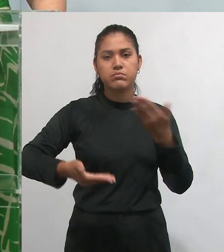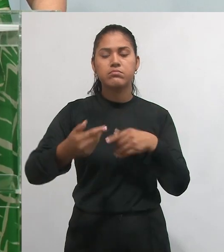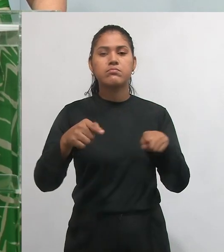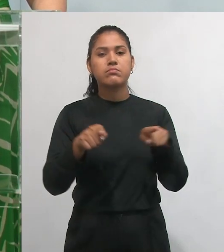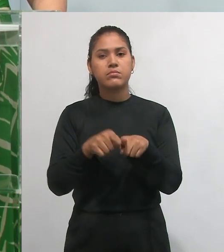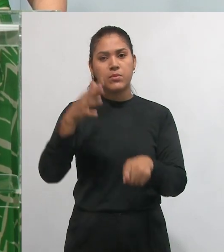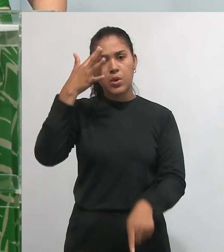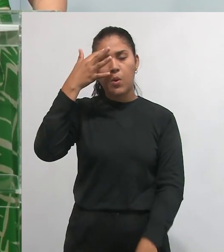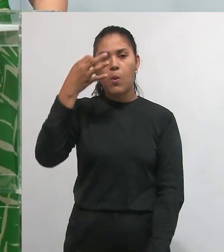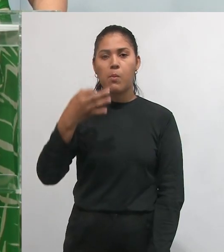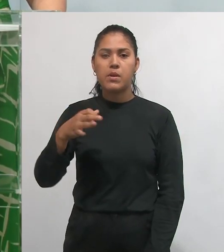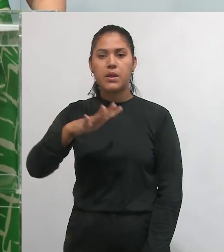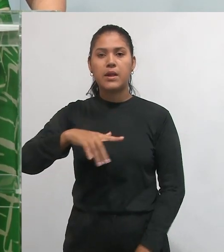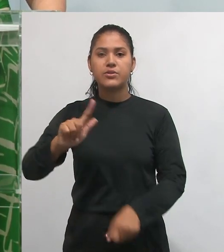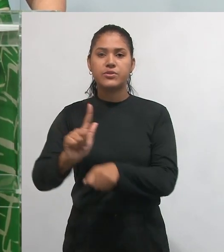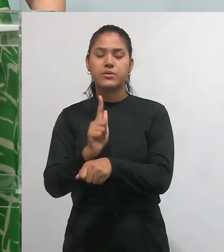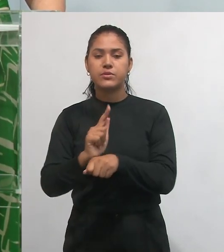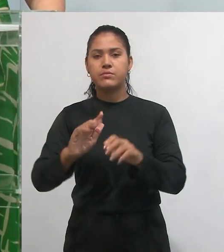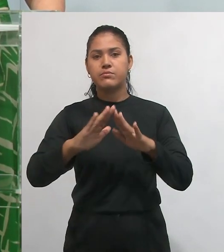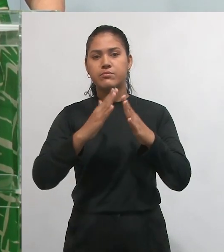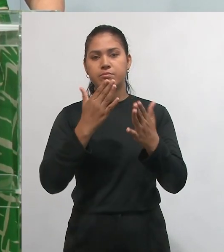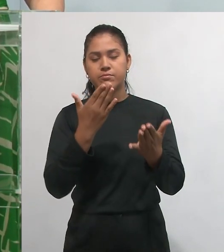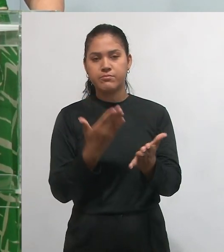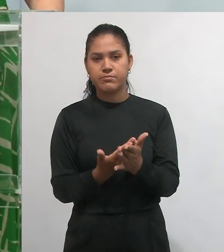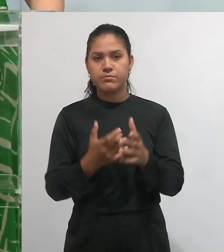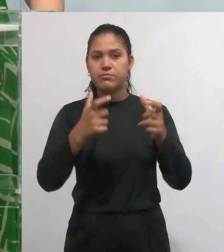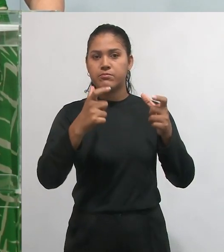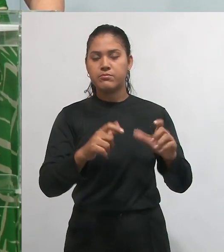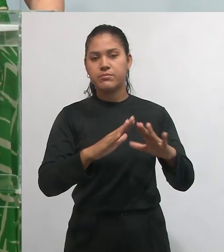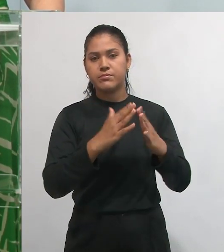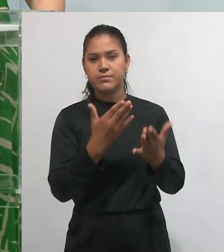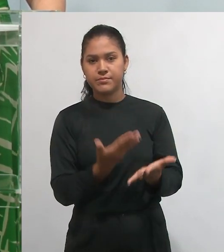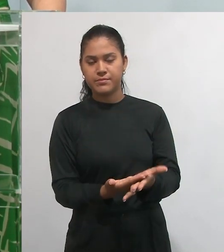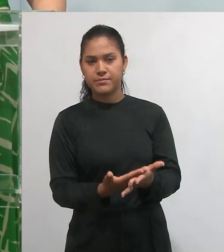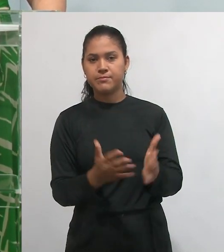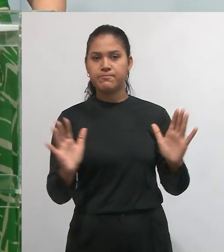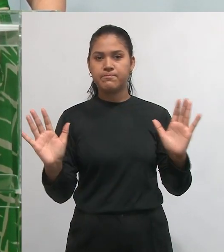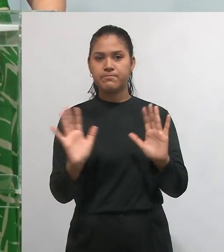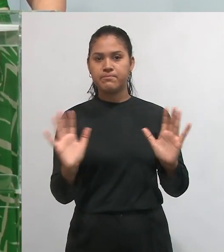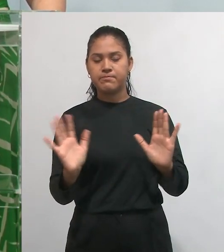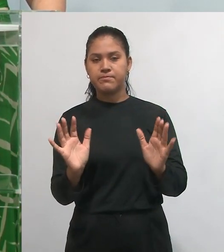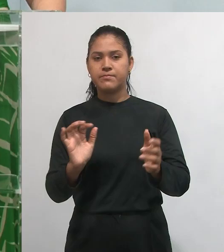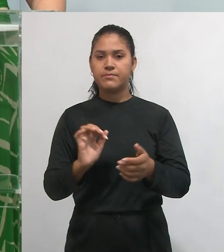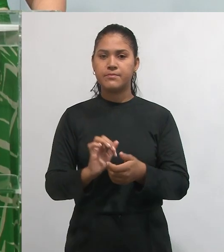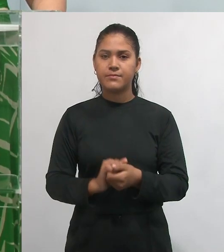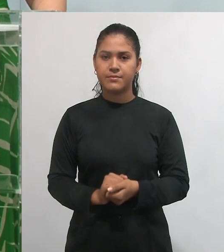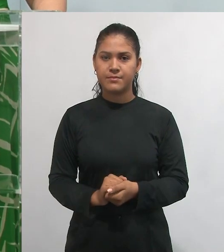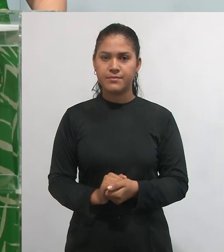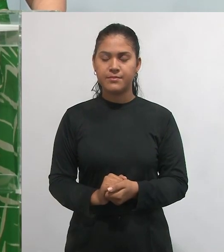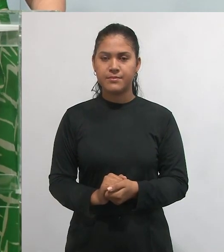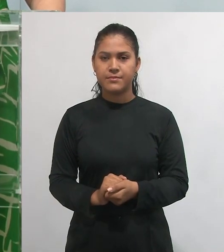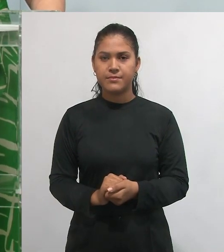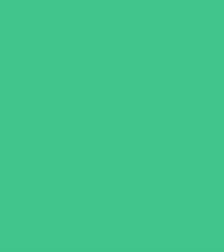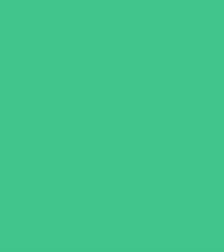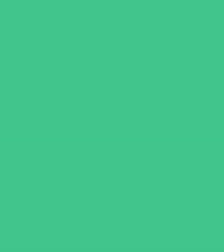e compreender o universo da gestão escolar nos ambientes escolares. Até a próxima!